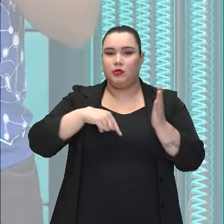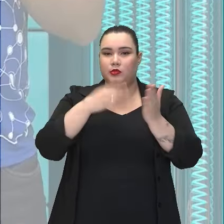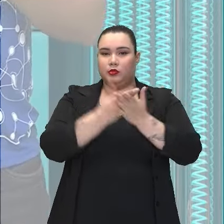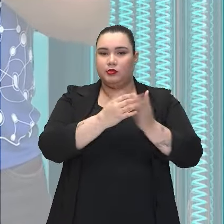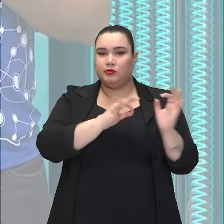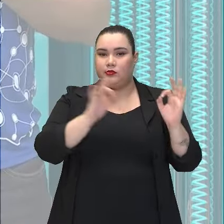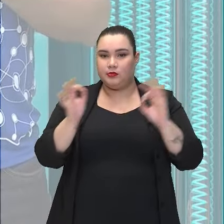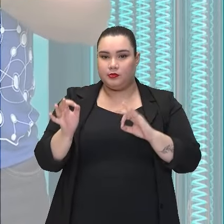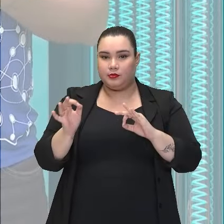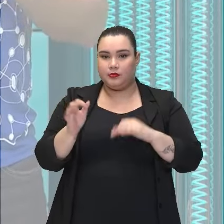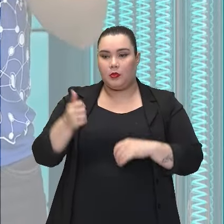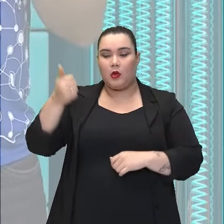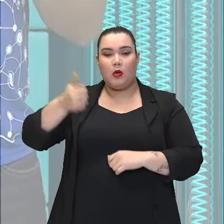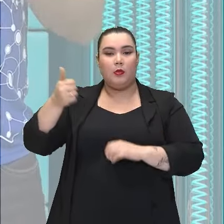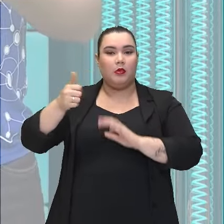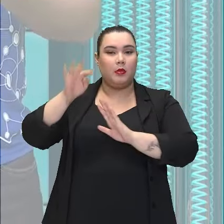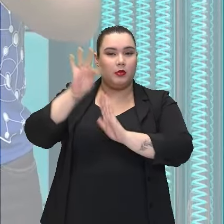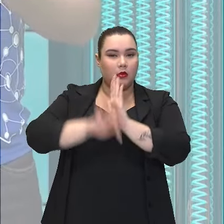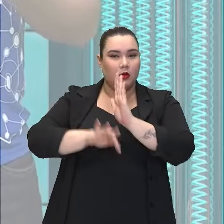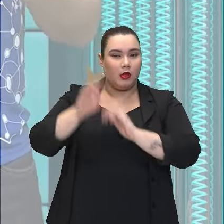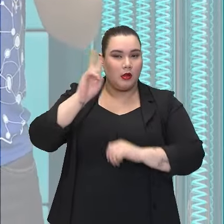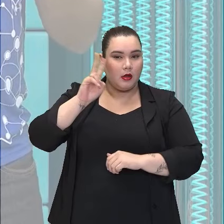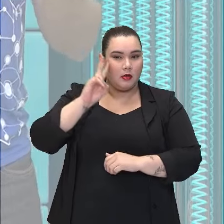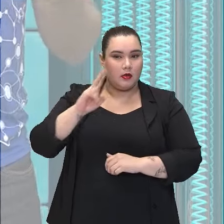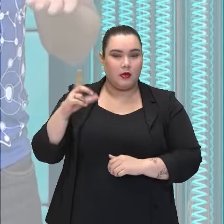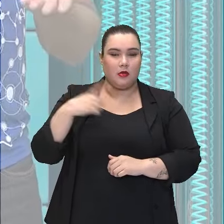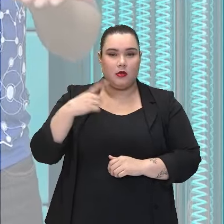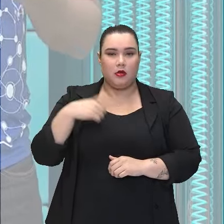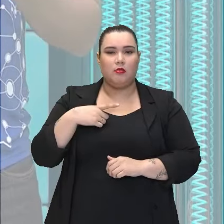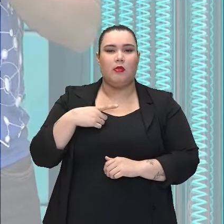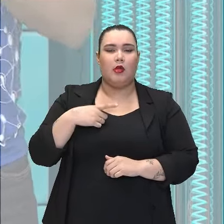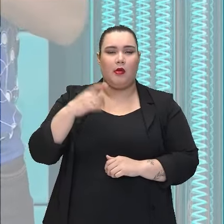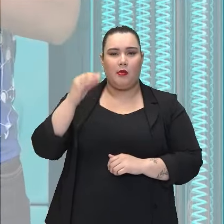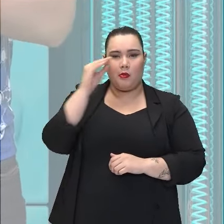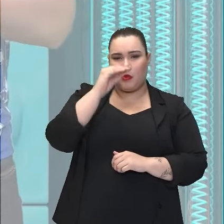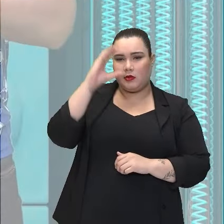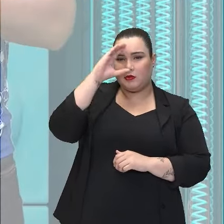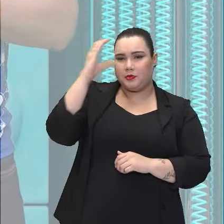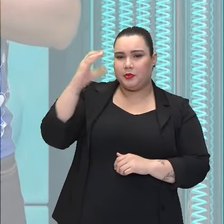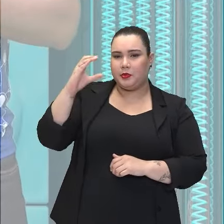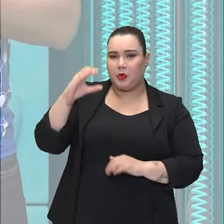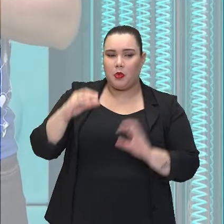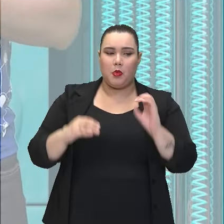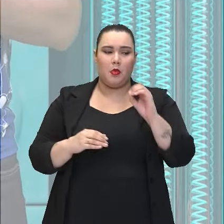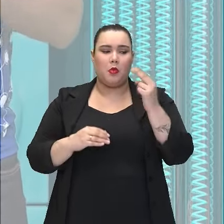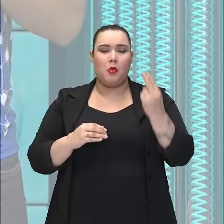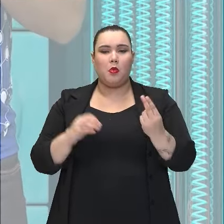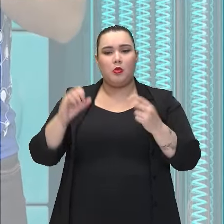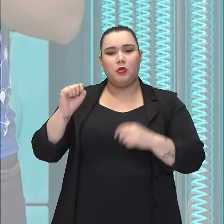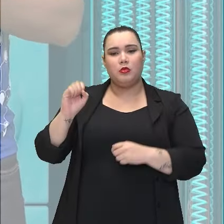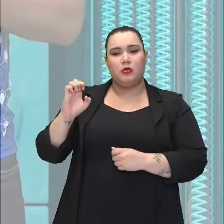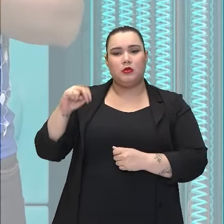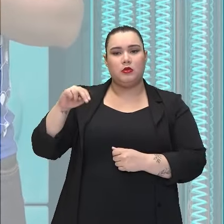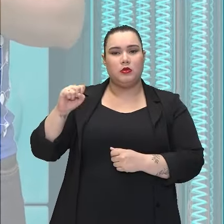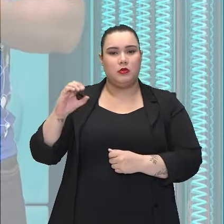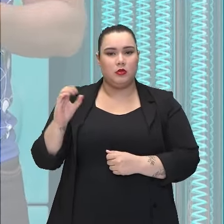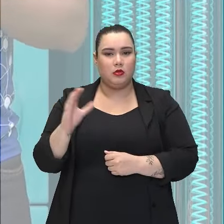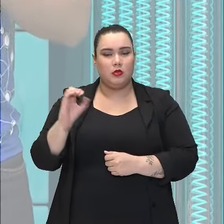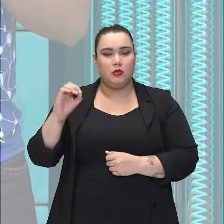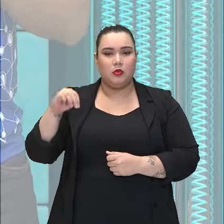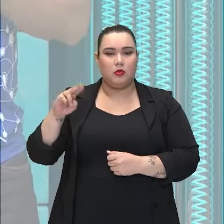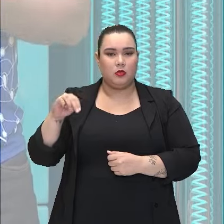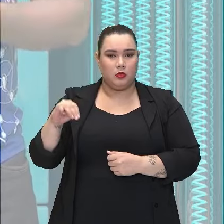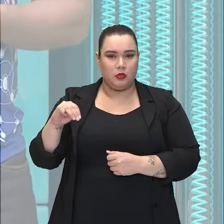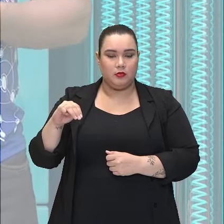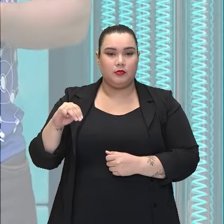aula? O primeiro texto, ele tem base no senso comum ou ele tem base no conhecimento científico? Observem